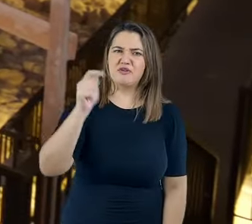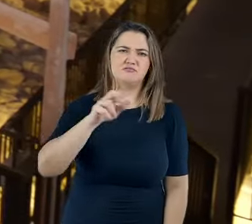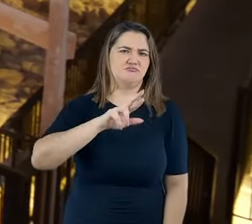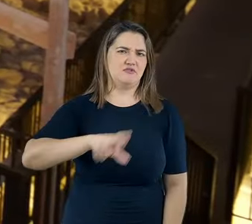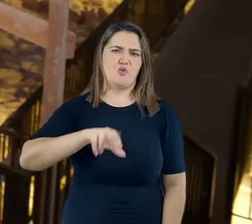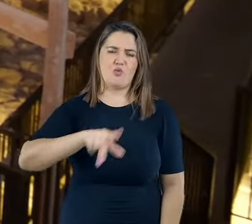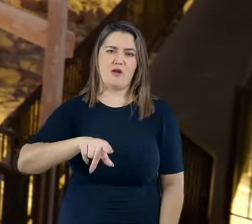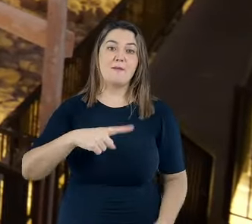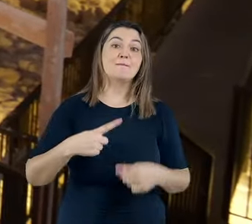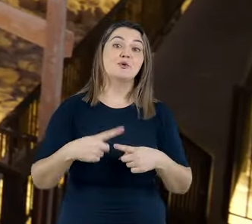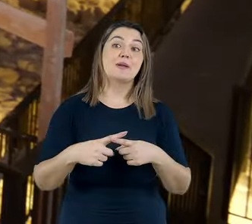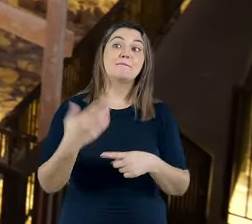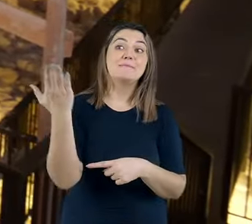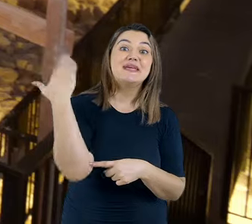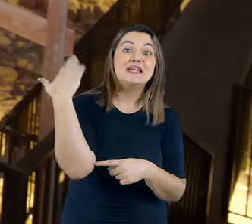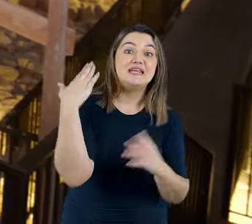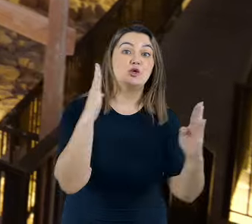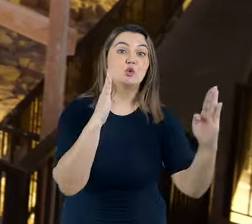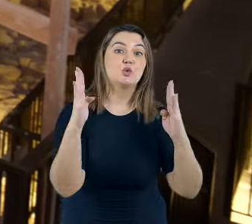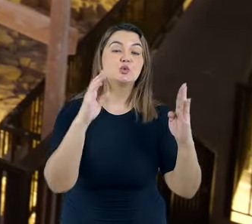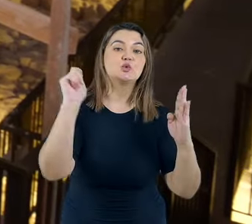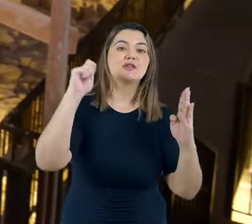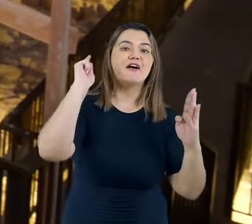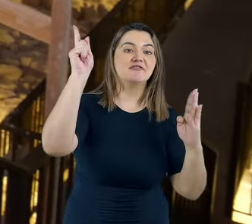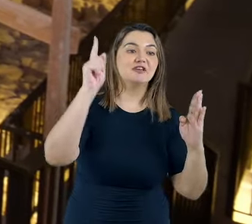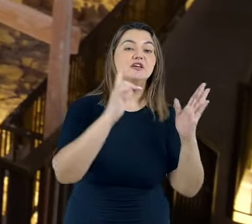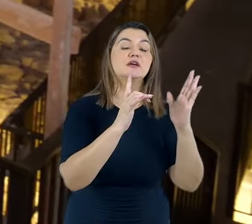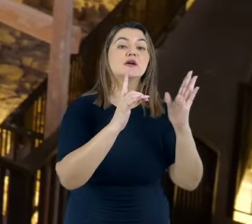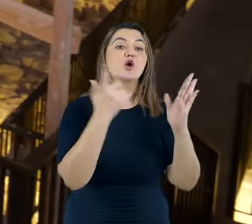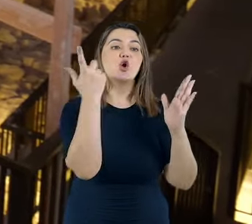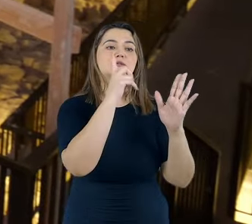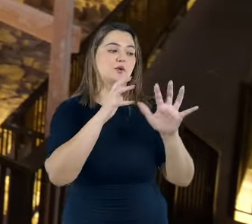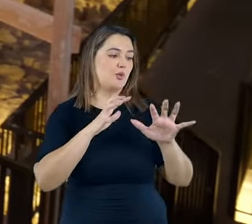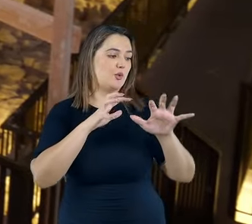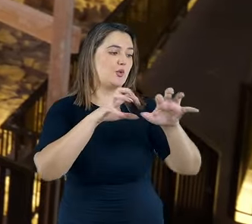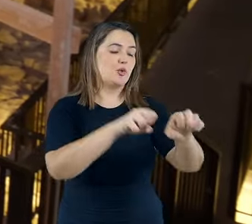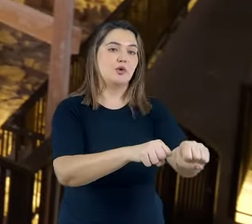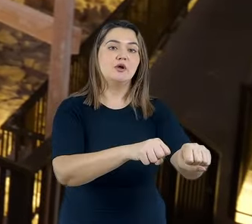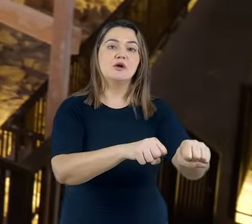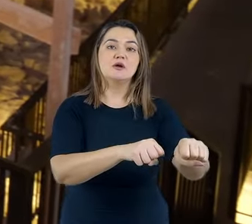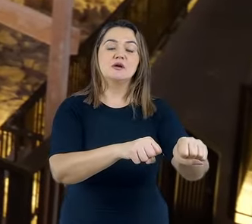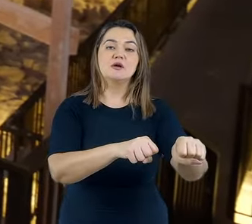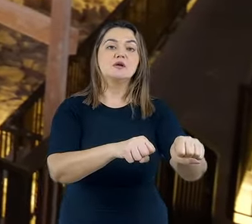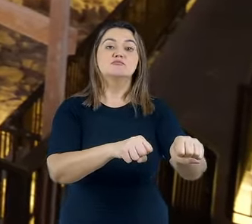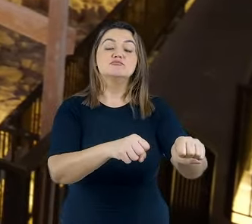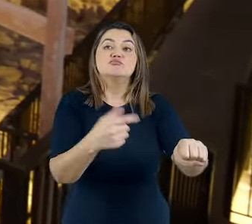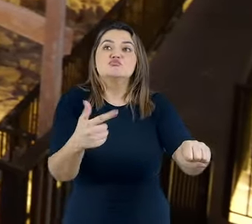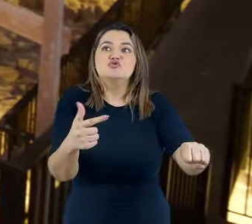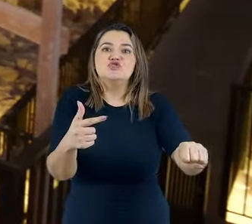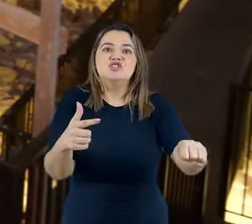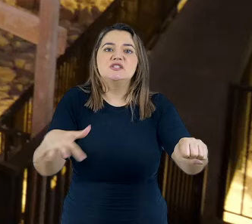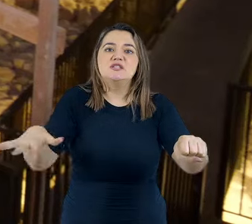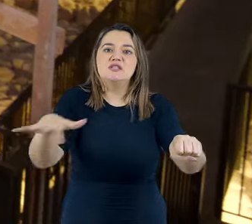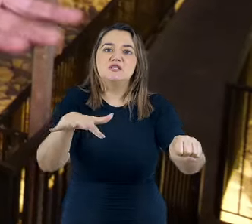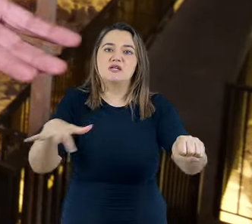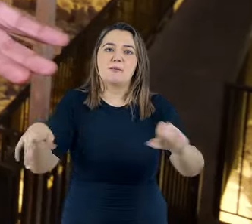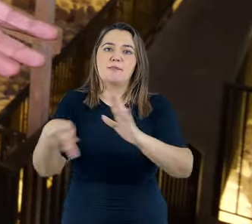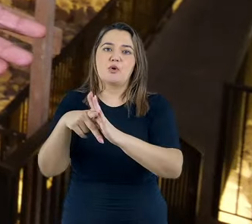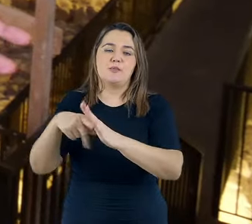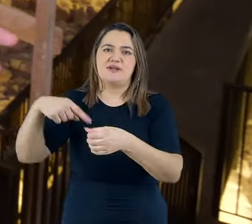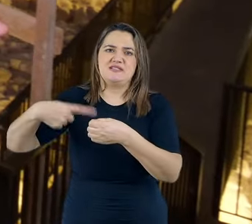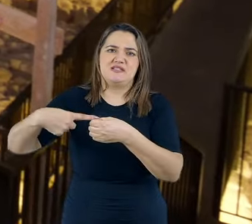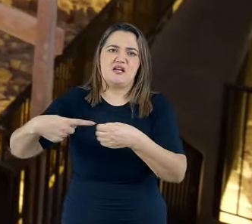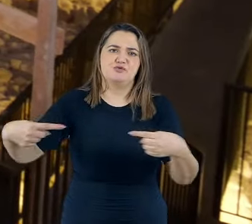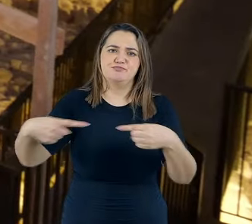de Davi, porque na época em que Davi conquistou a cidade dos Jebuseus, a parte onde nós estamos aqui nem era pertencente